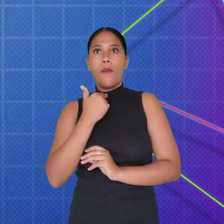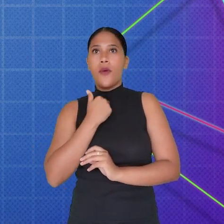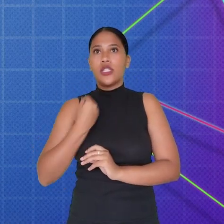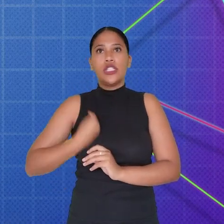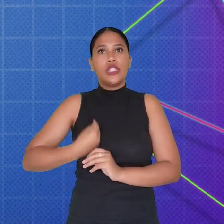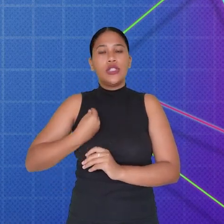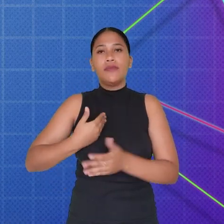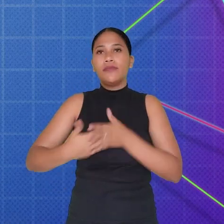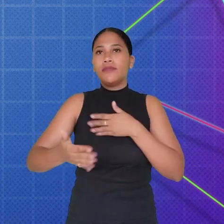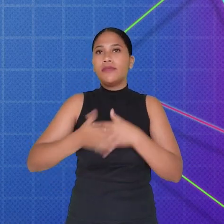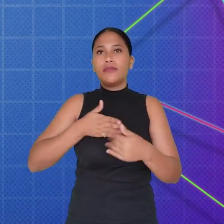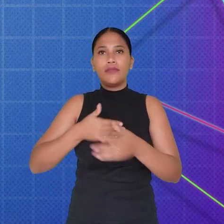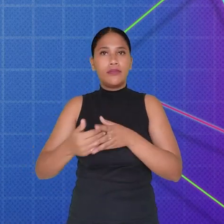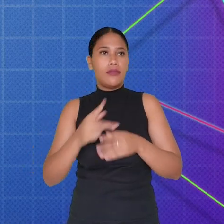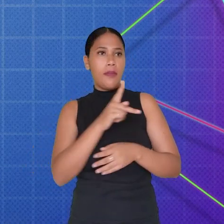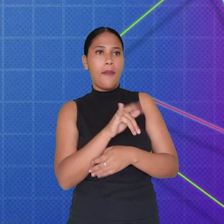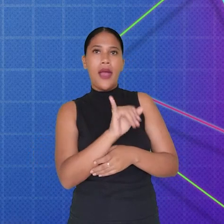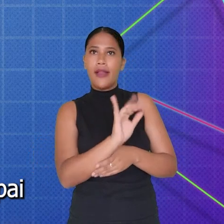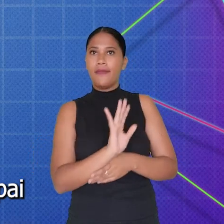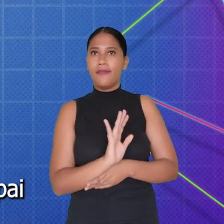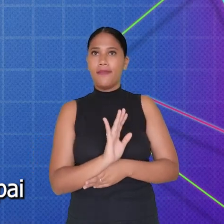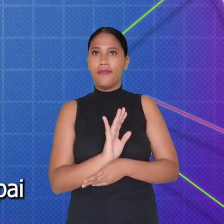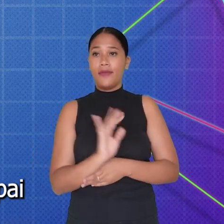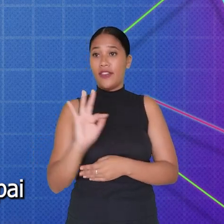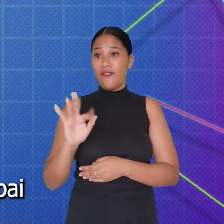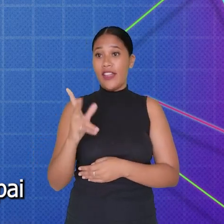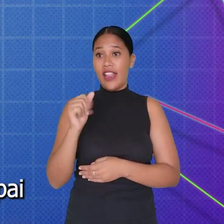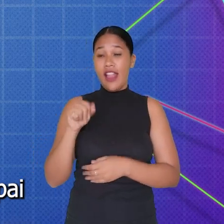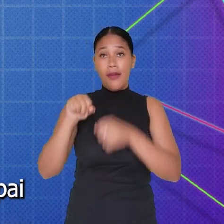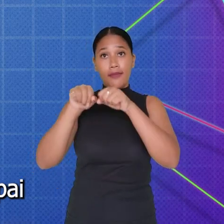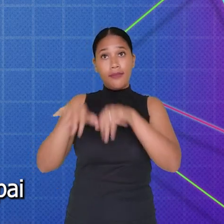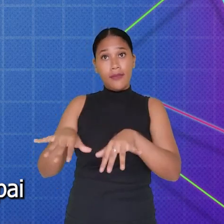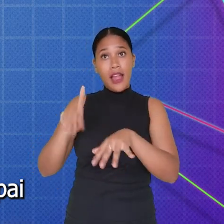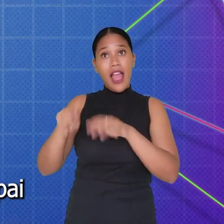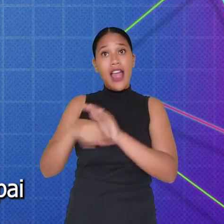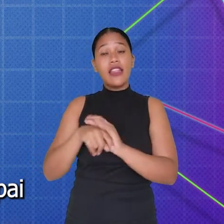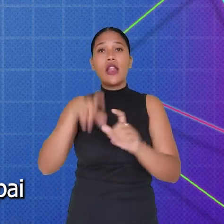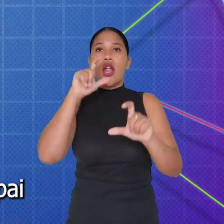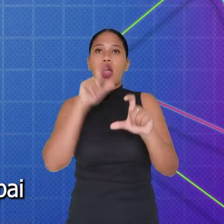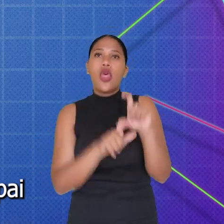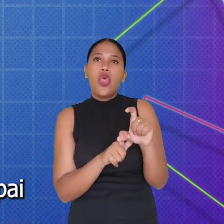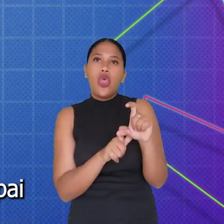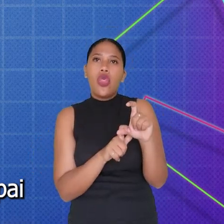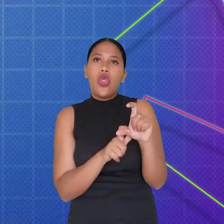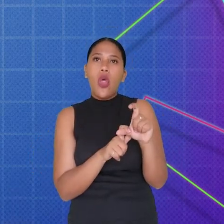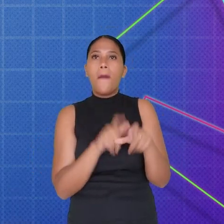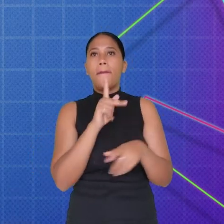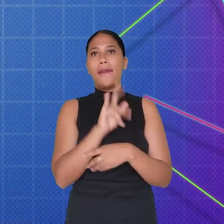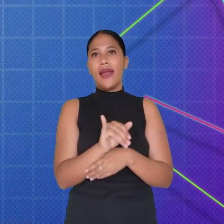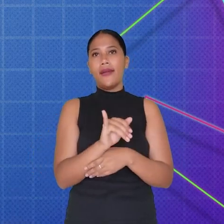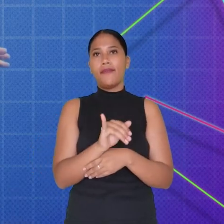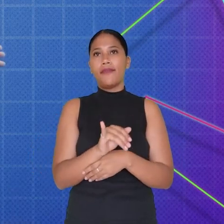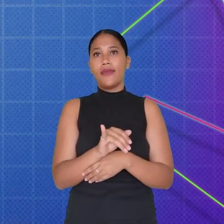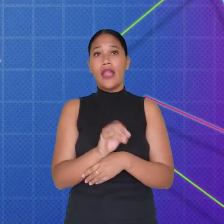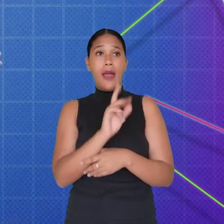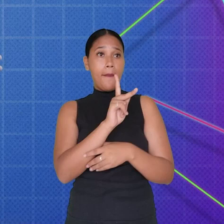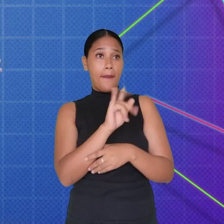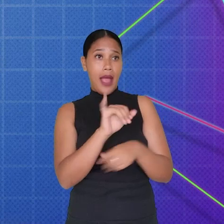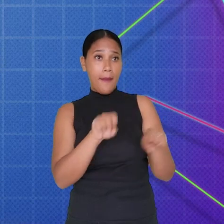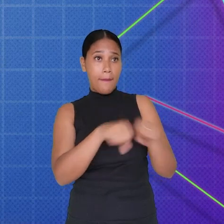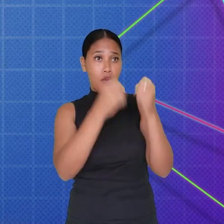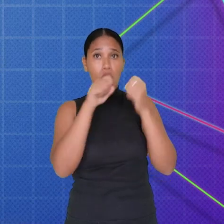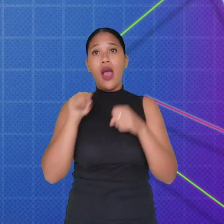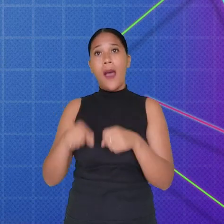pode existir independentemente da classe pai. A classe filha é completamente dependente da classe pai e é destruída quando a classe